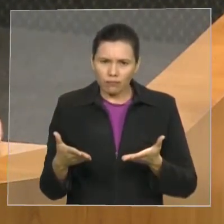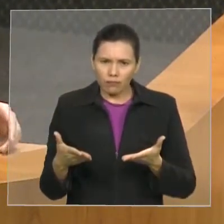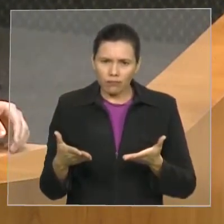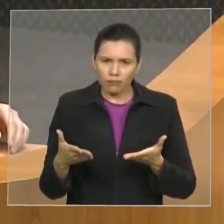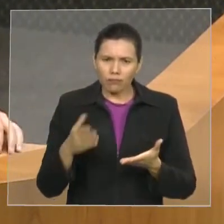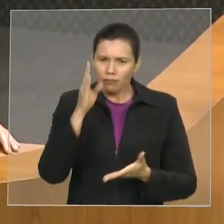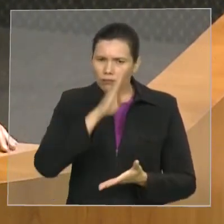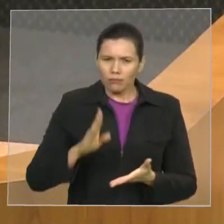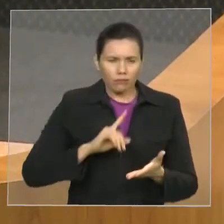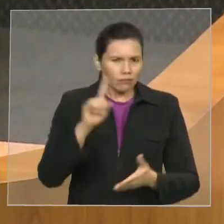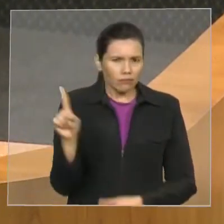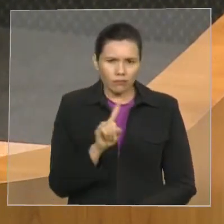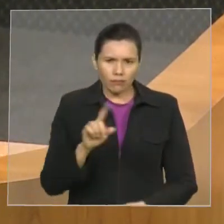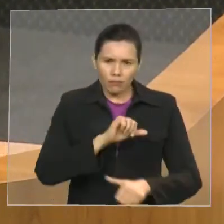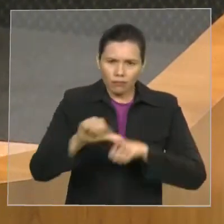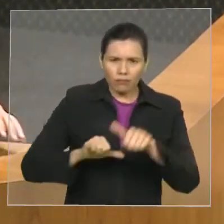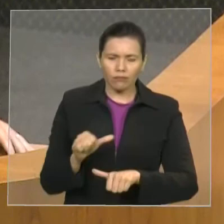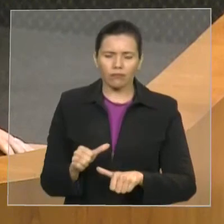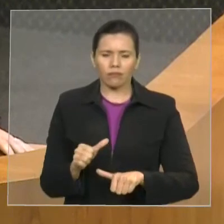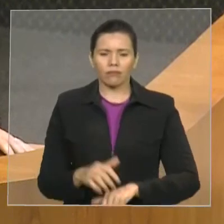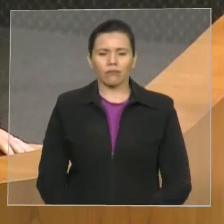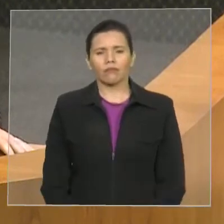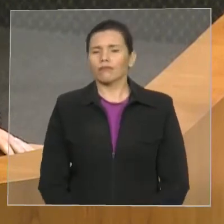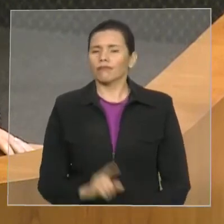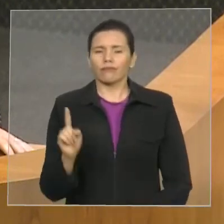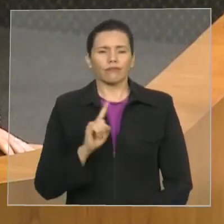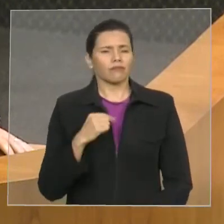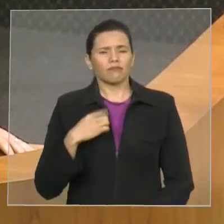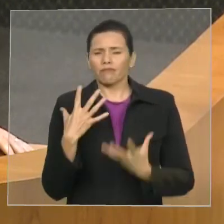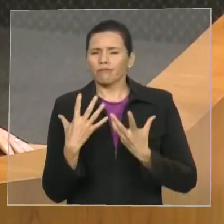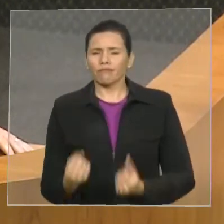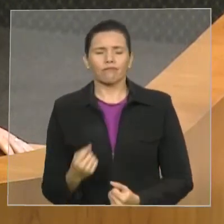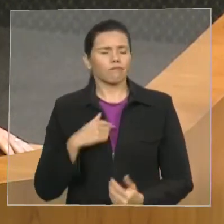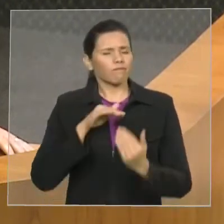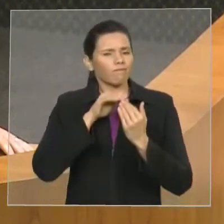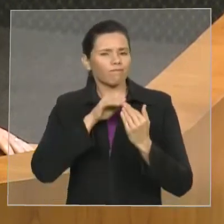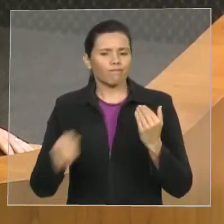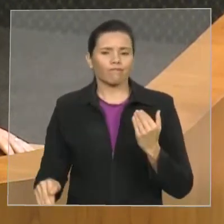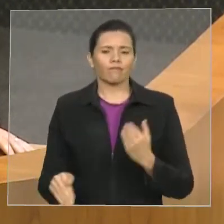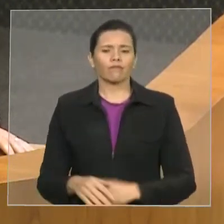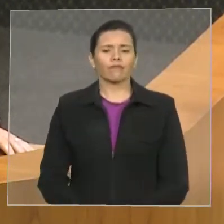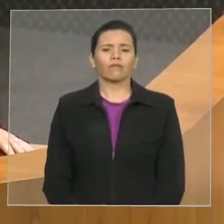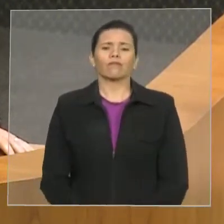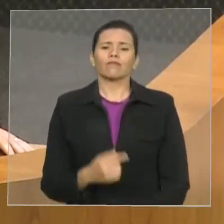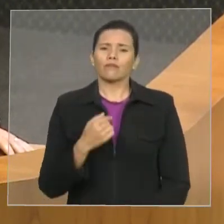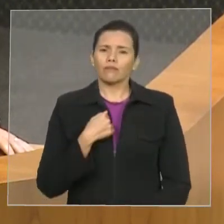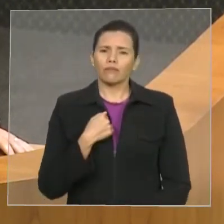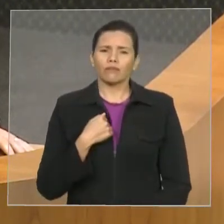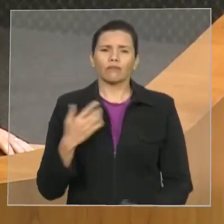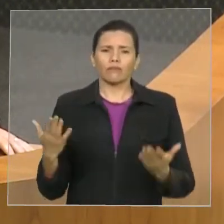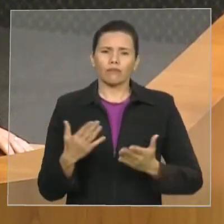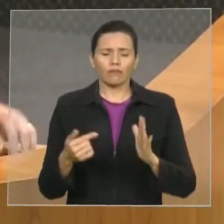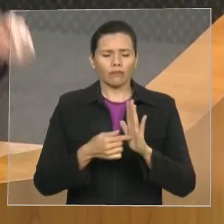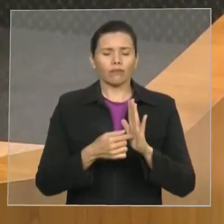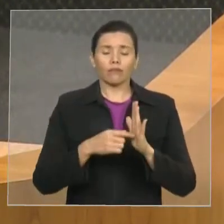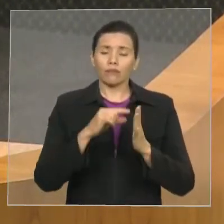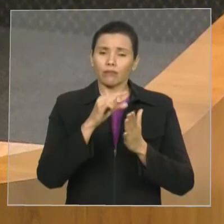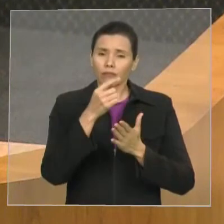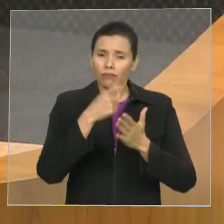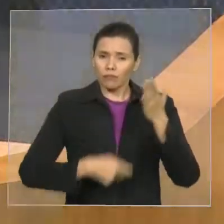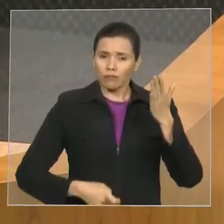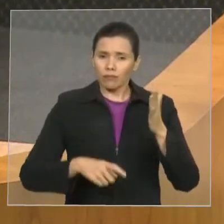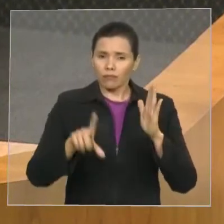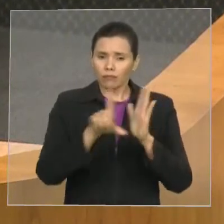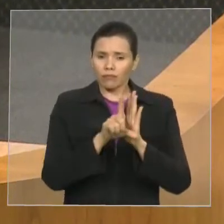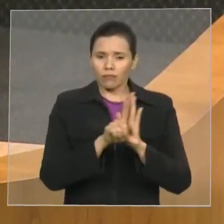de que essa medida provisória seja corrigida. Voltando ao texto da lei do Fundo Estadual de Habitação,